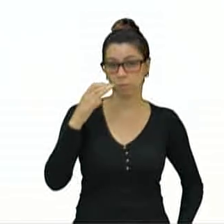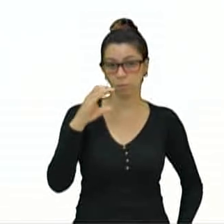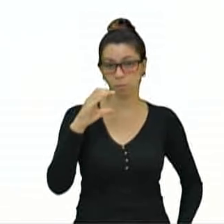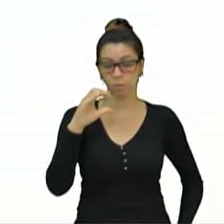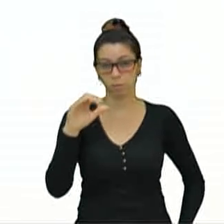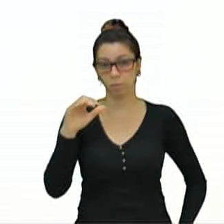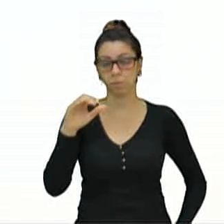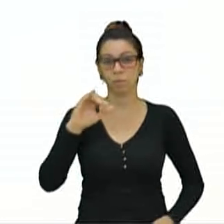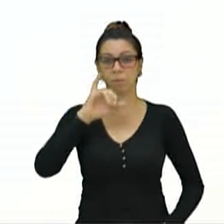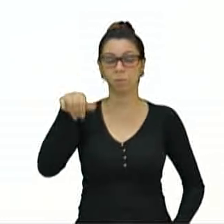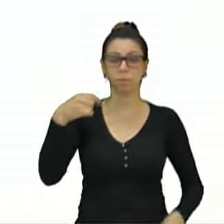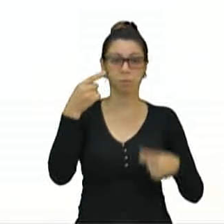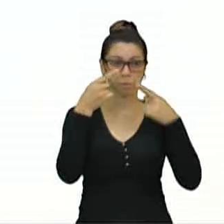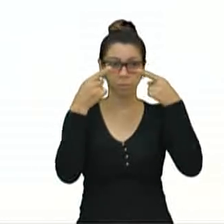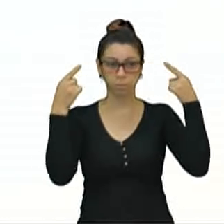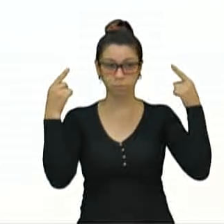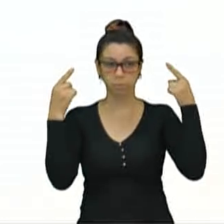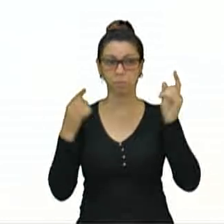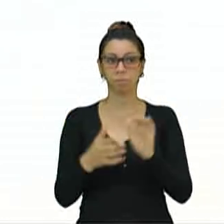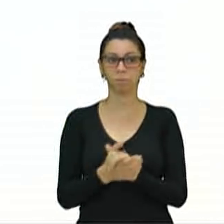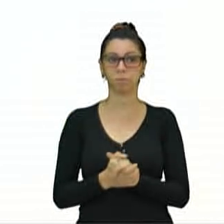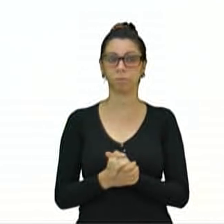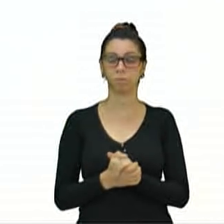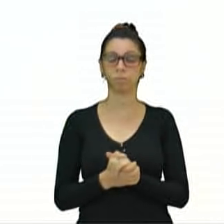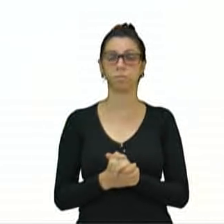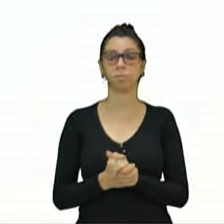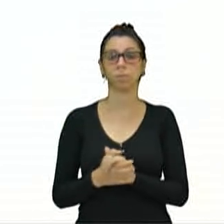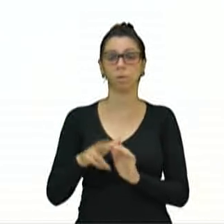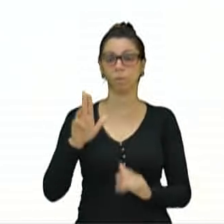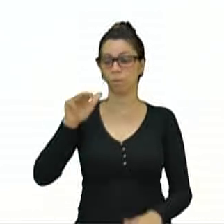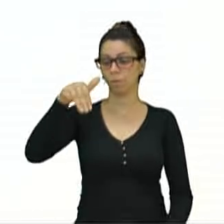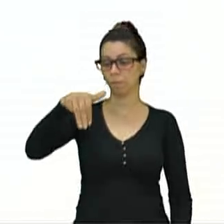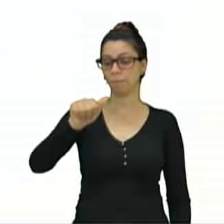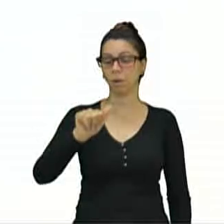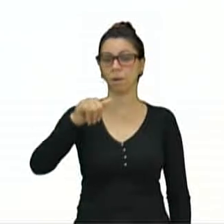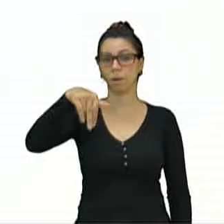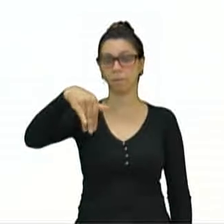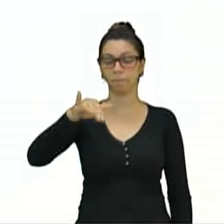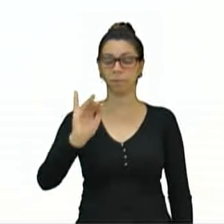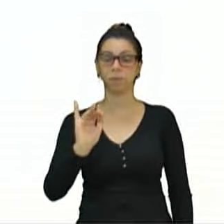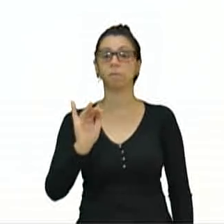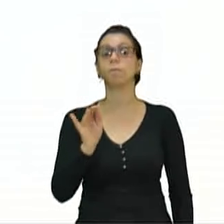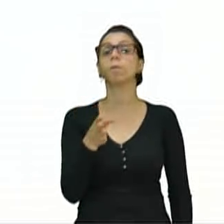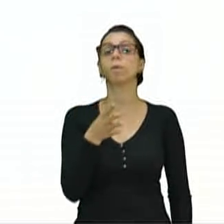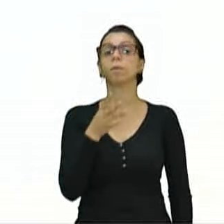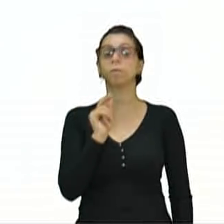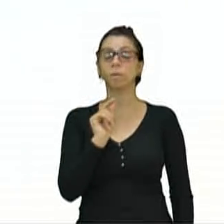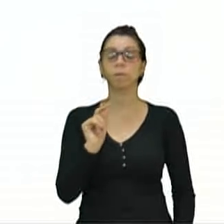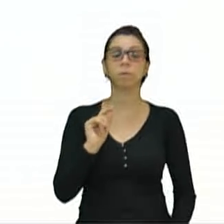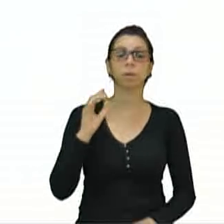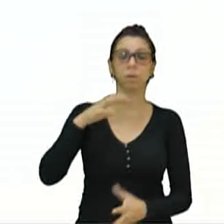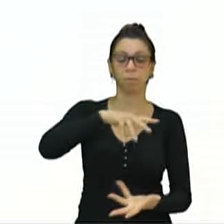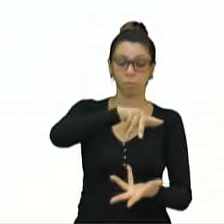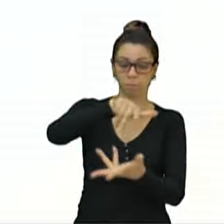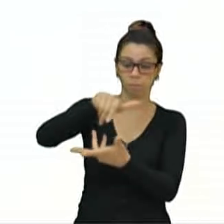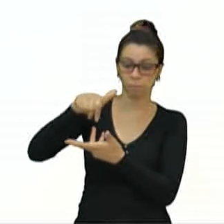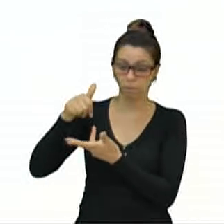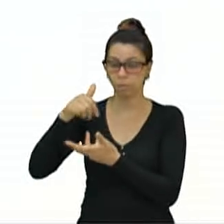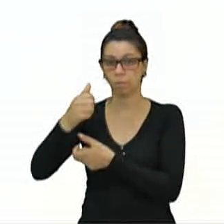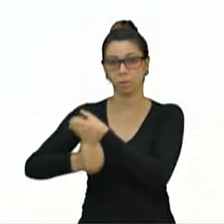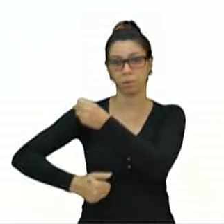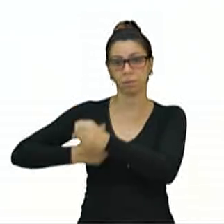Ikeda. O umami foi reconhecido mundialmente em 2000. O termo